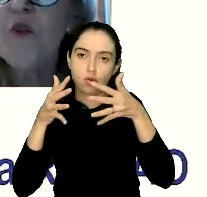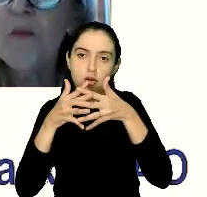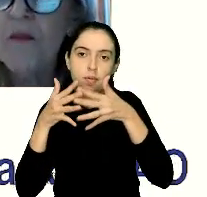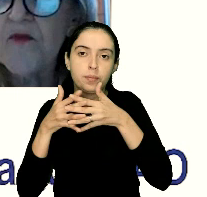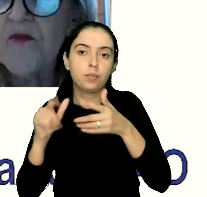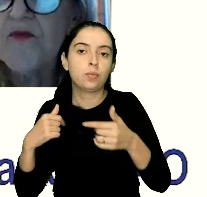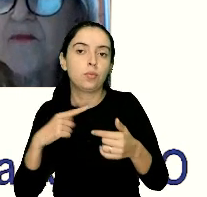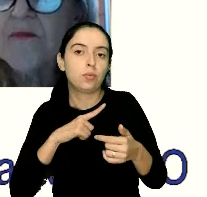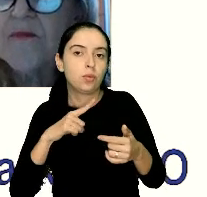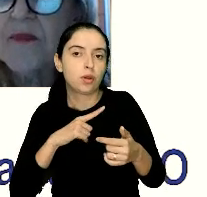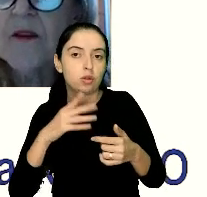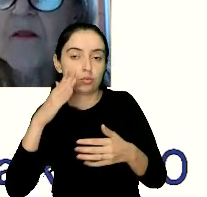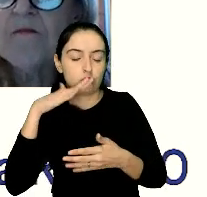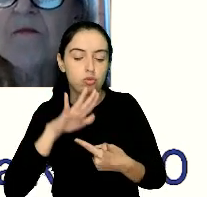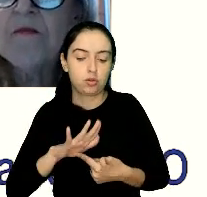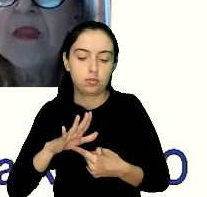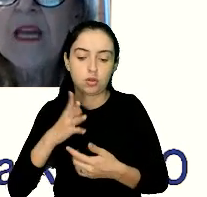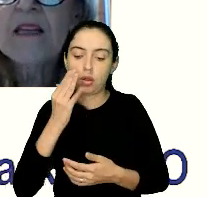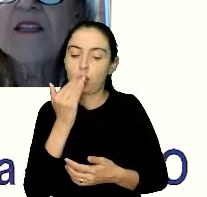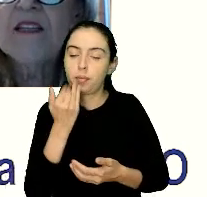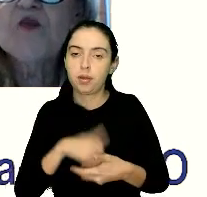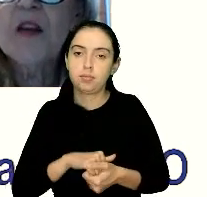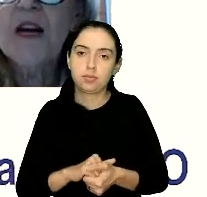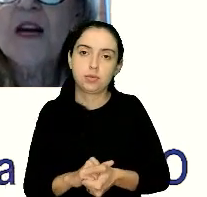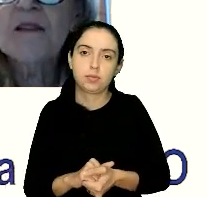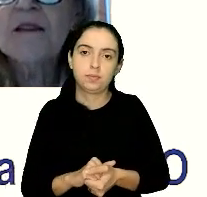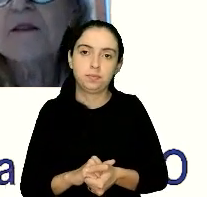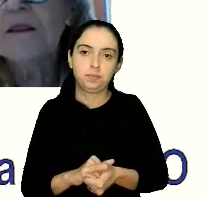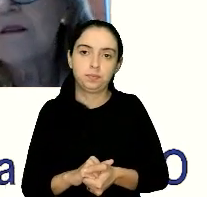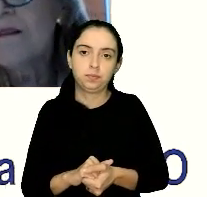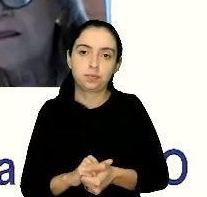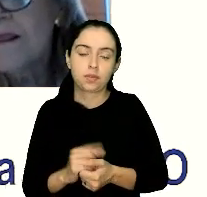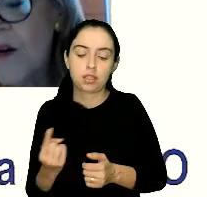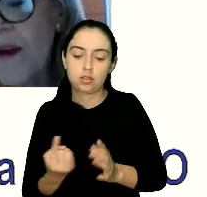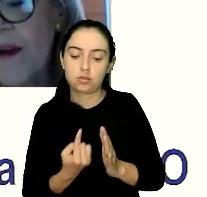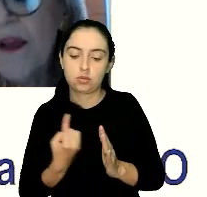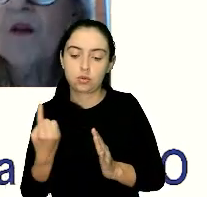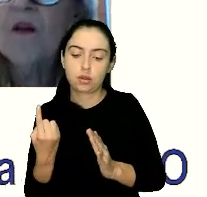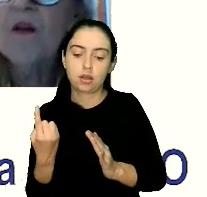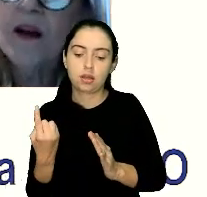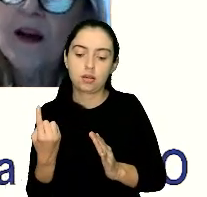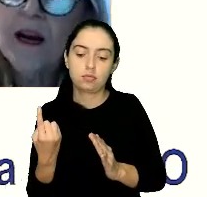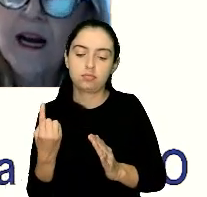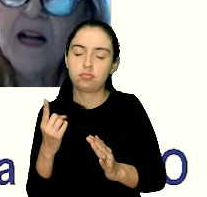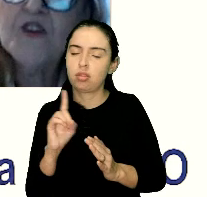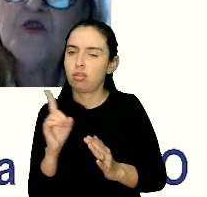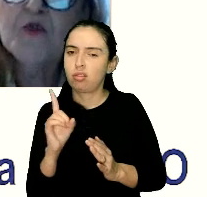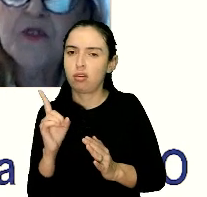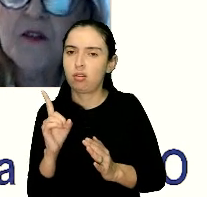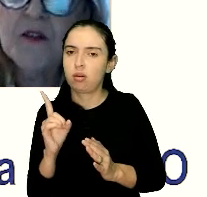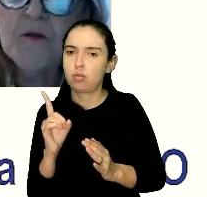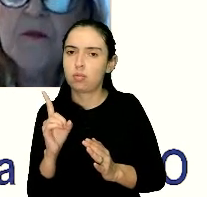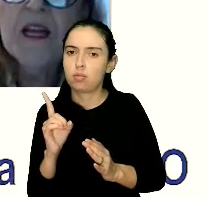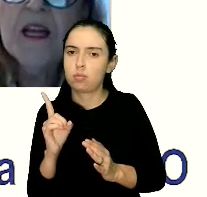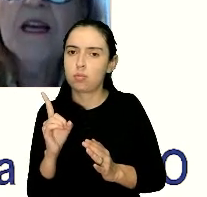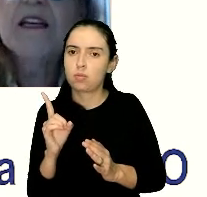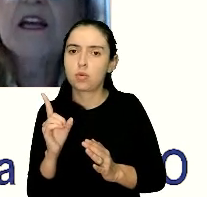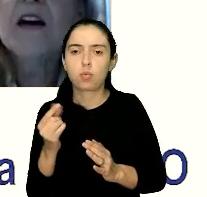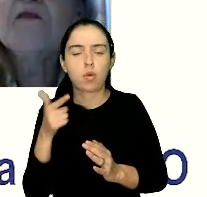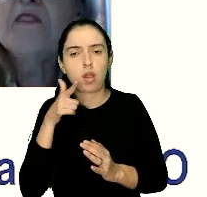aquilo que nós comemos, né? Se isolar não é a